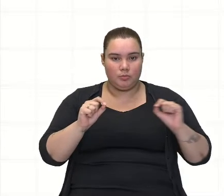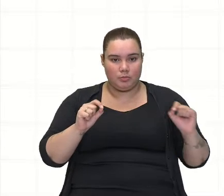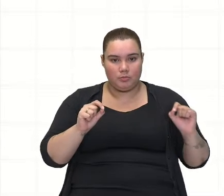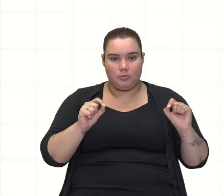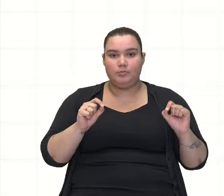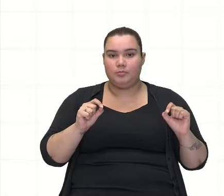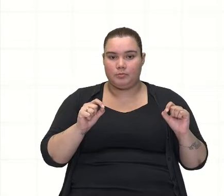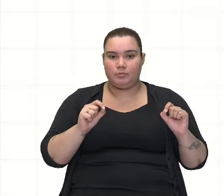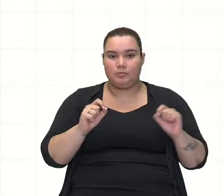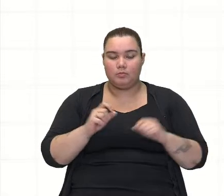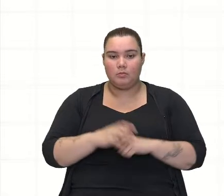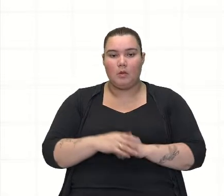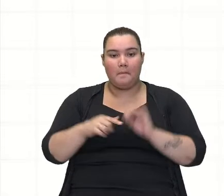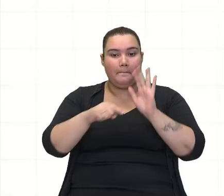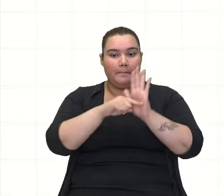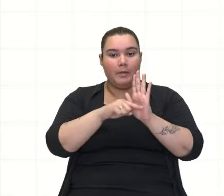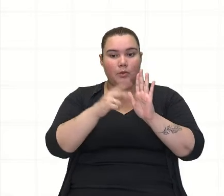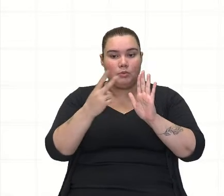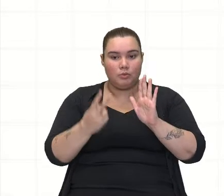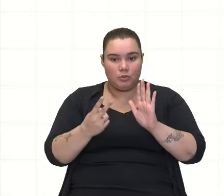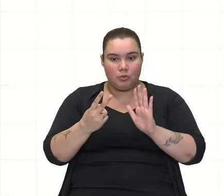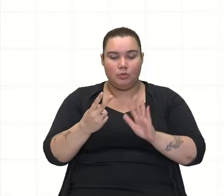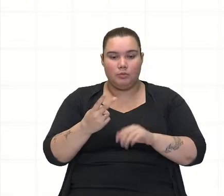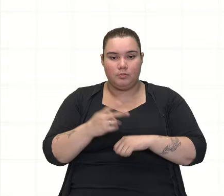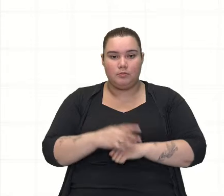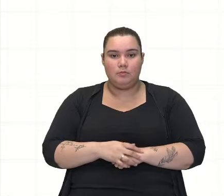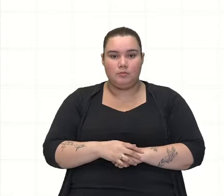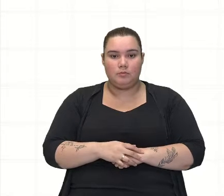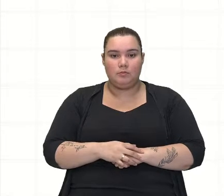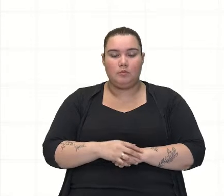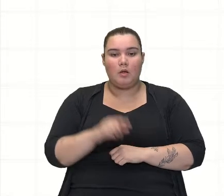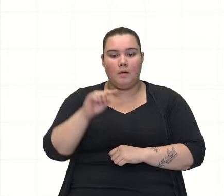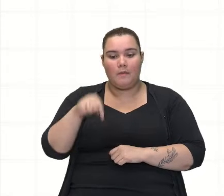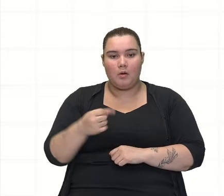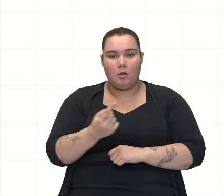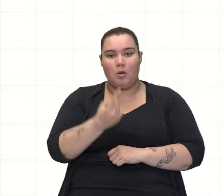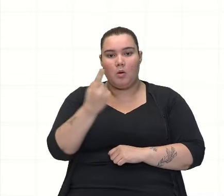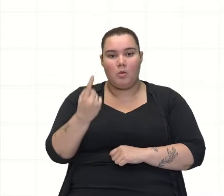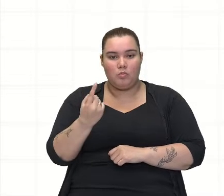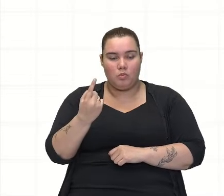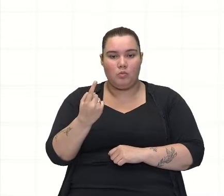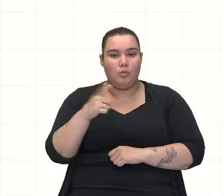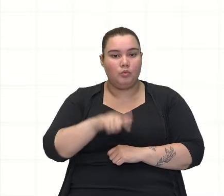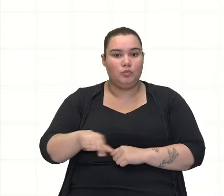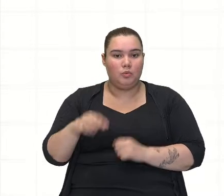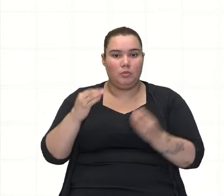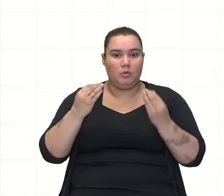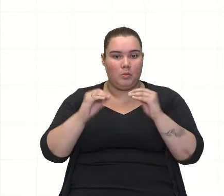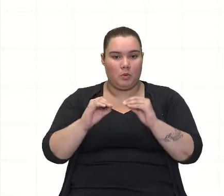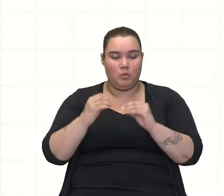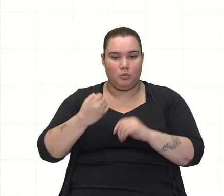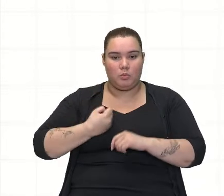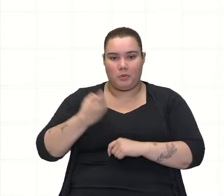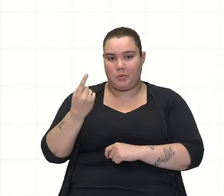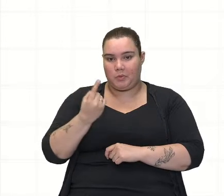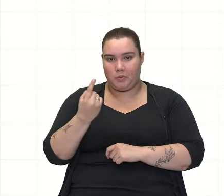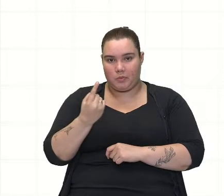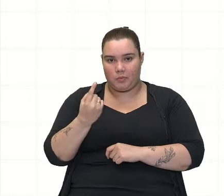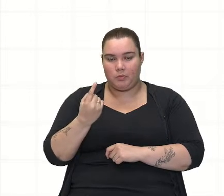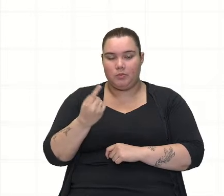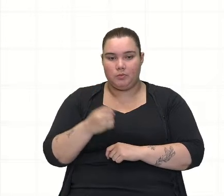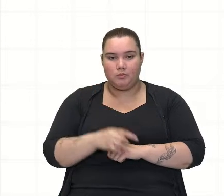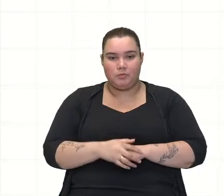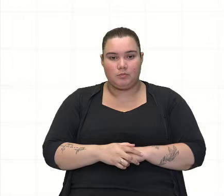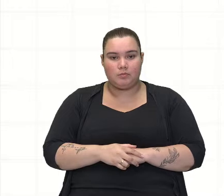horizontal. Menos 2. E vejam que ele vai repetir, tá? Ó, a